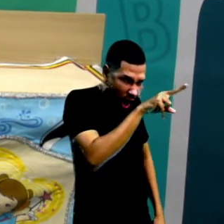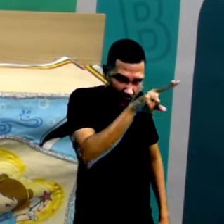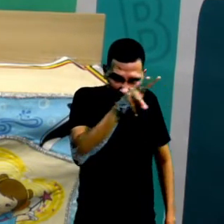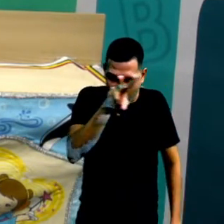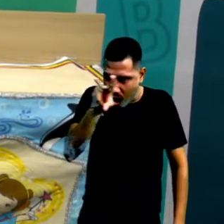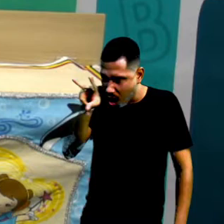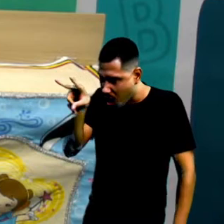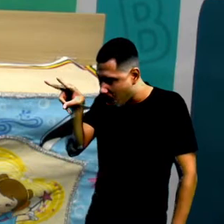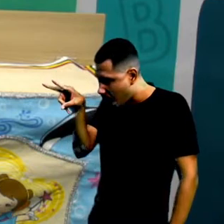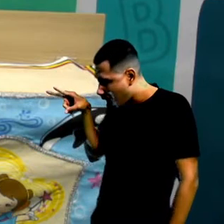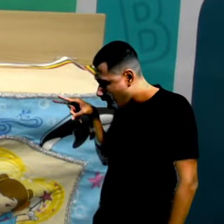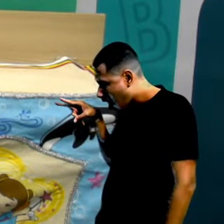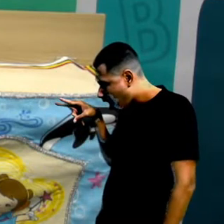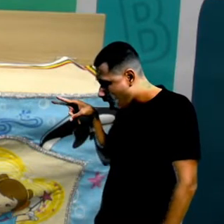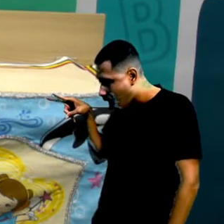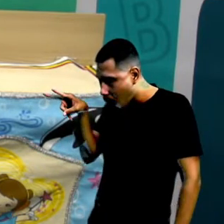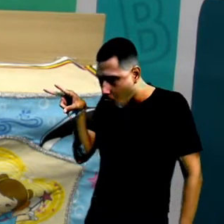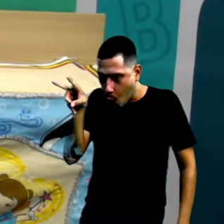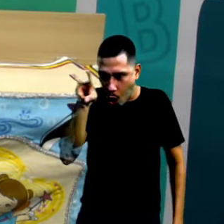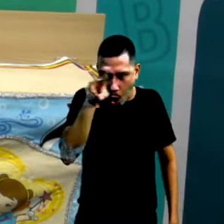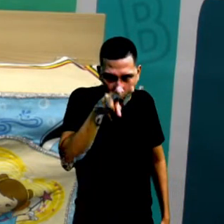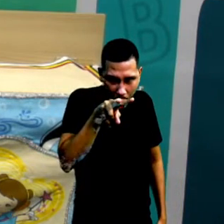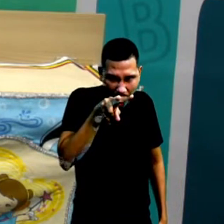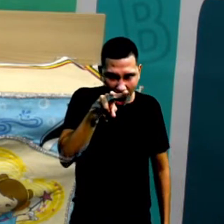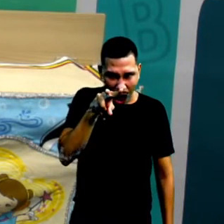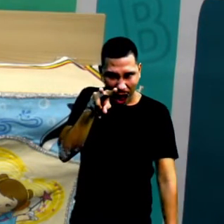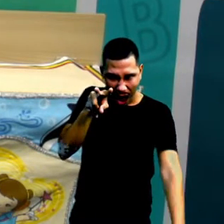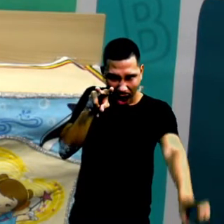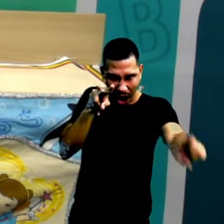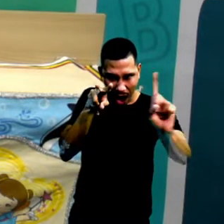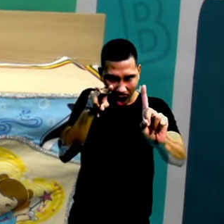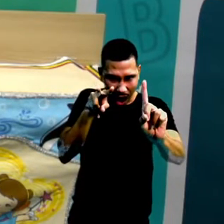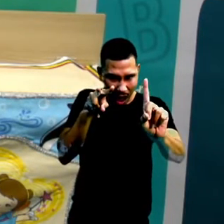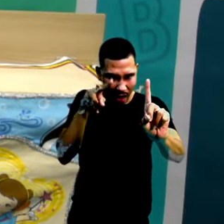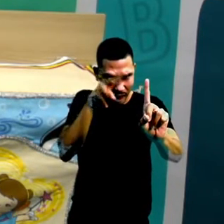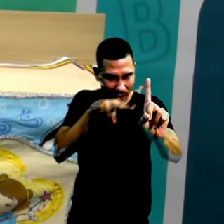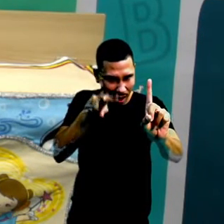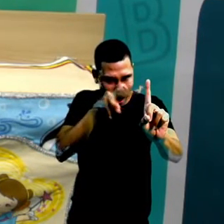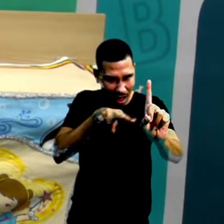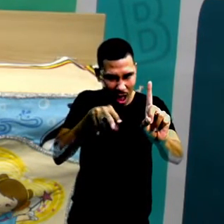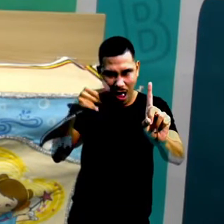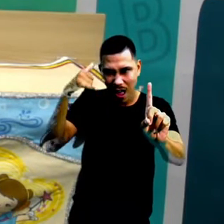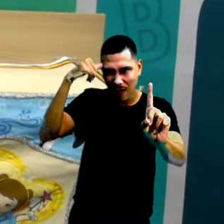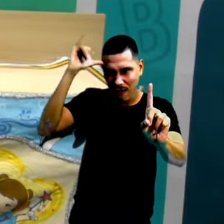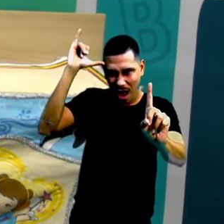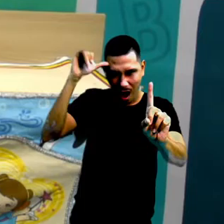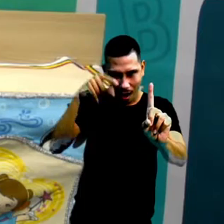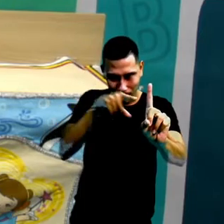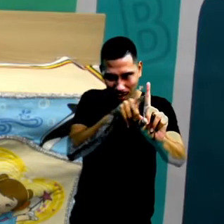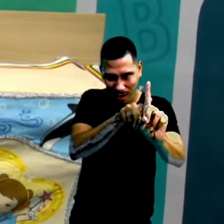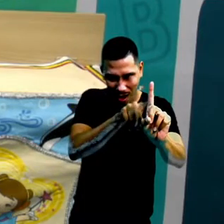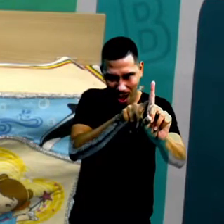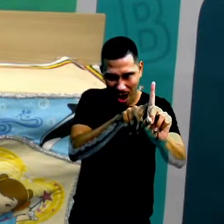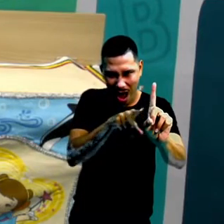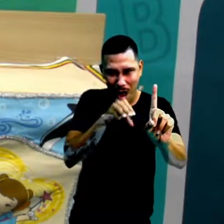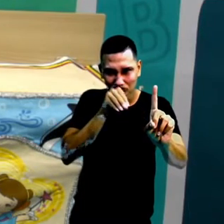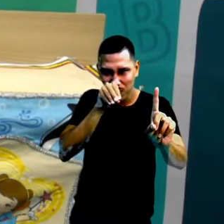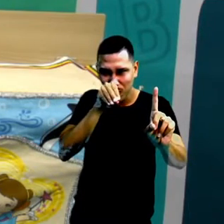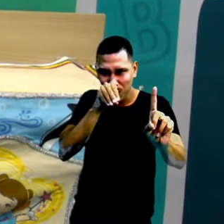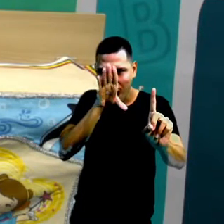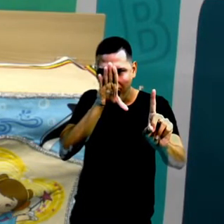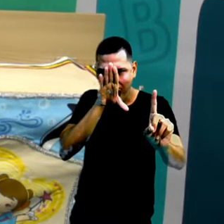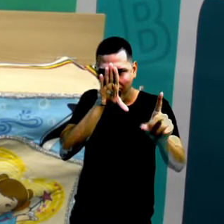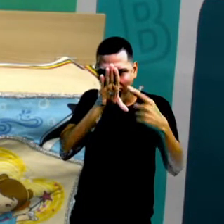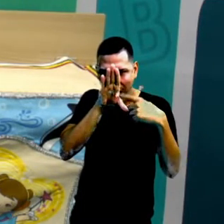redor olhou para Mimosa do que foi que ele fez já abriu o bico